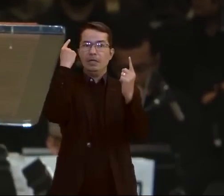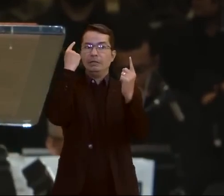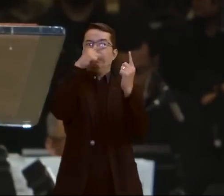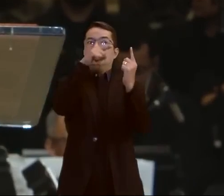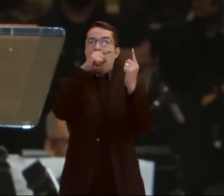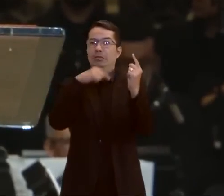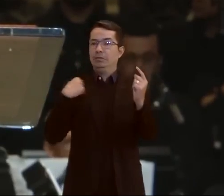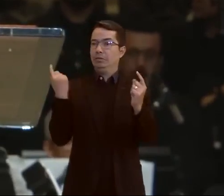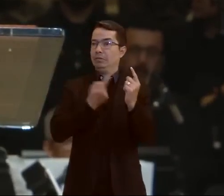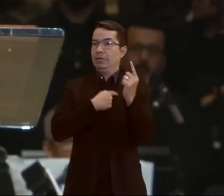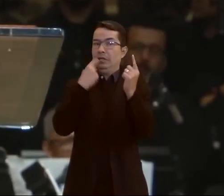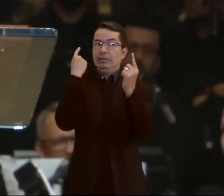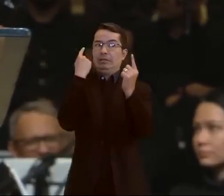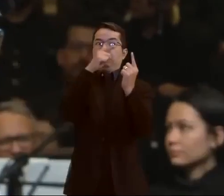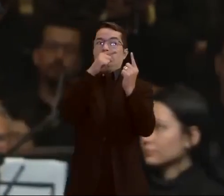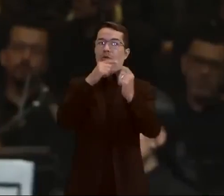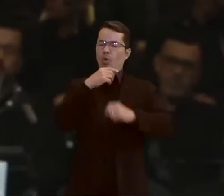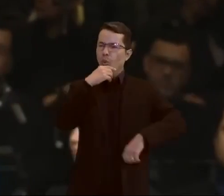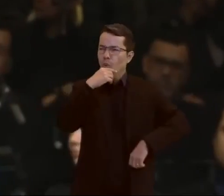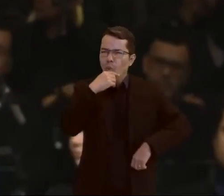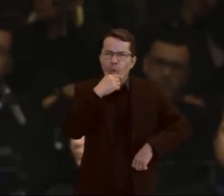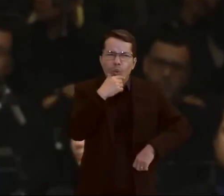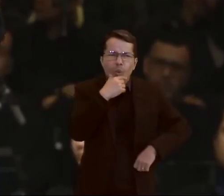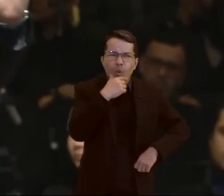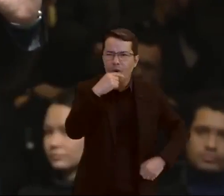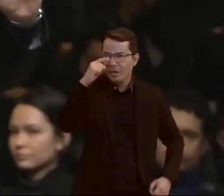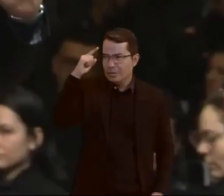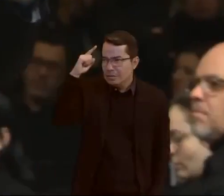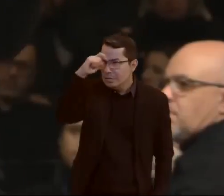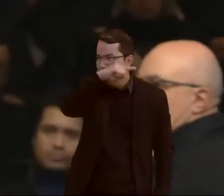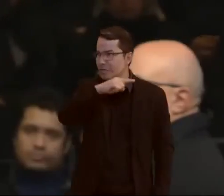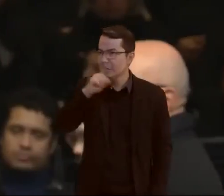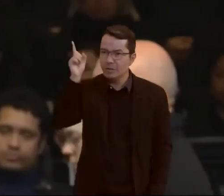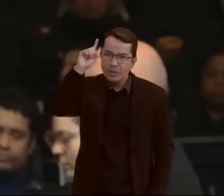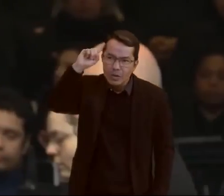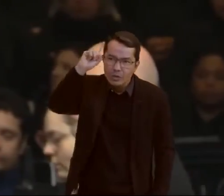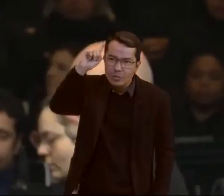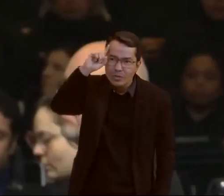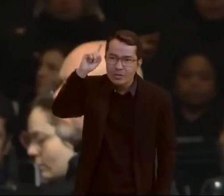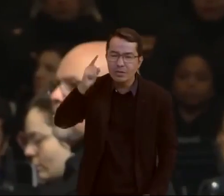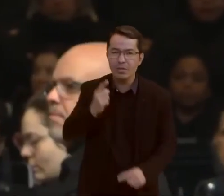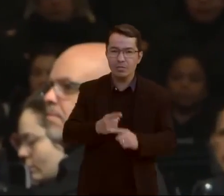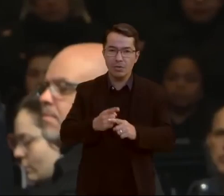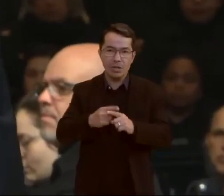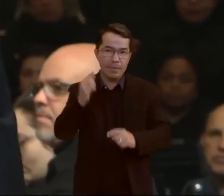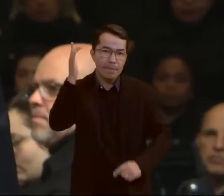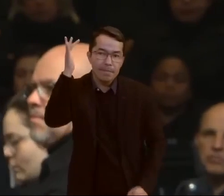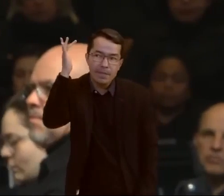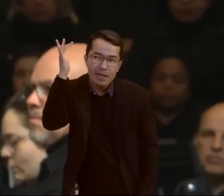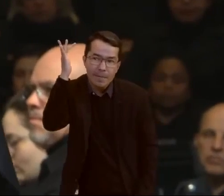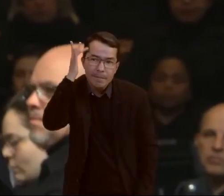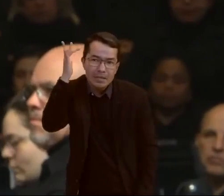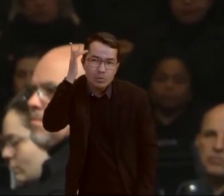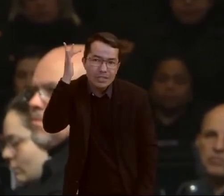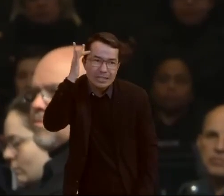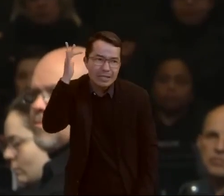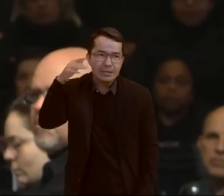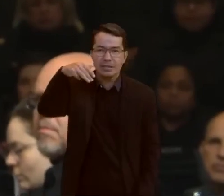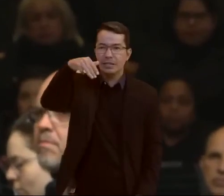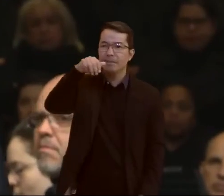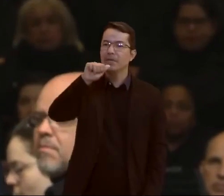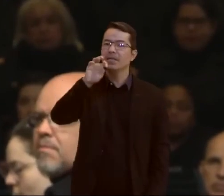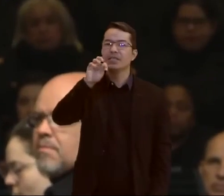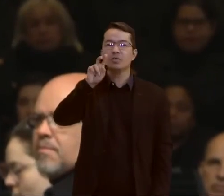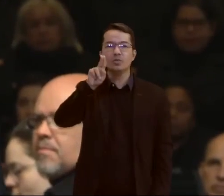porque a medida da maturidade é altíssima. Qual é a